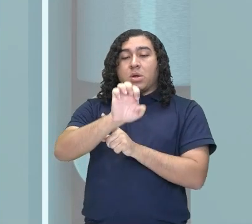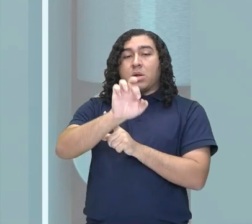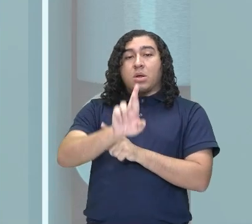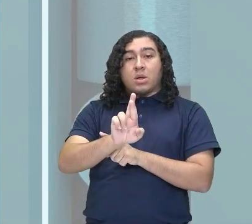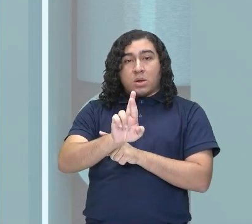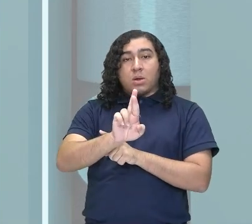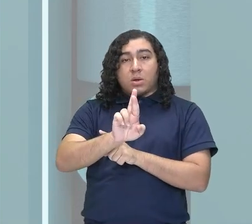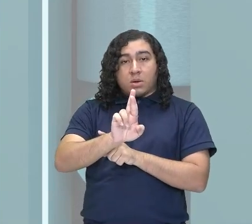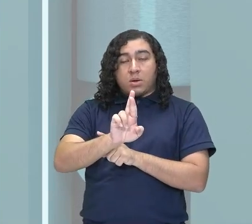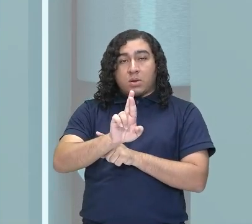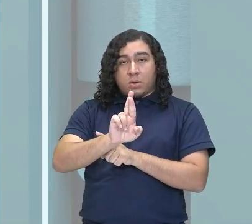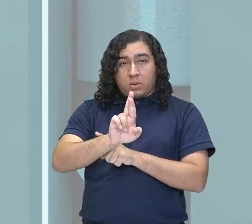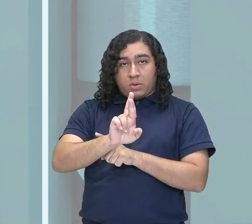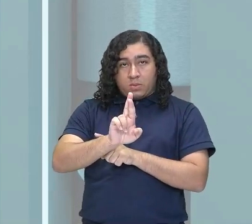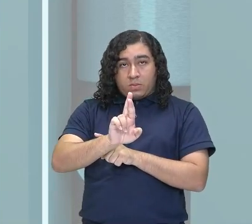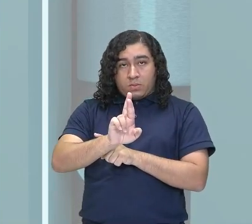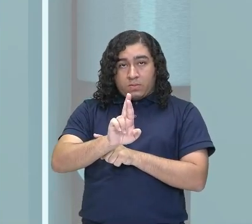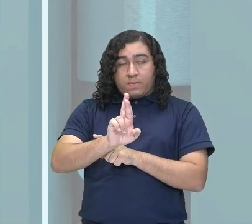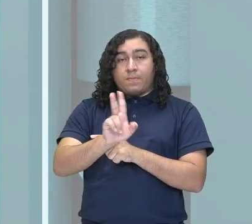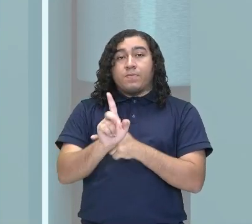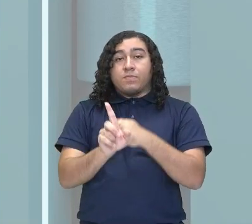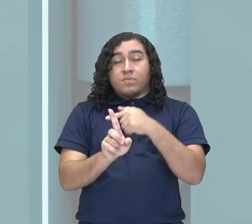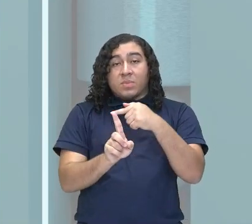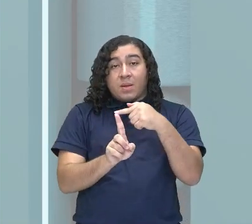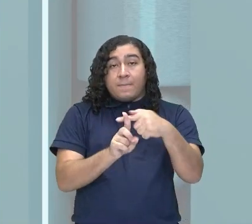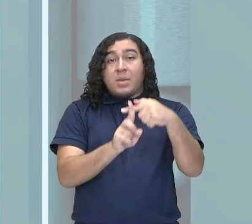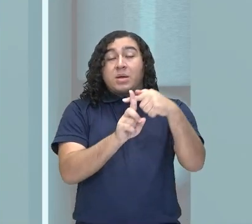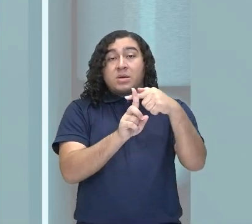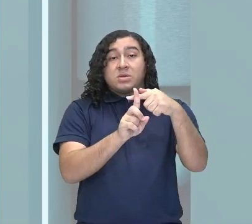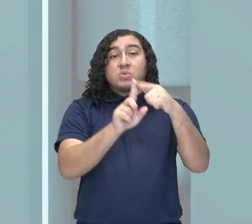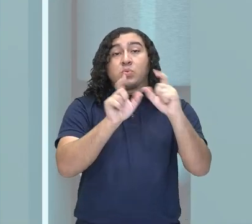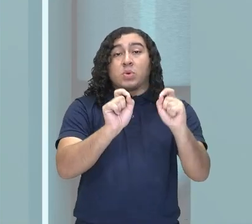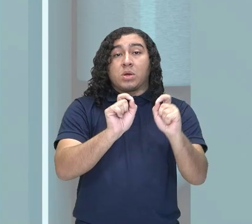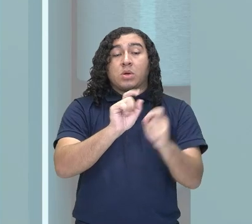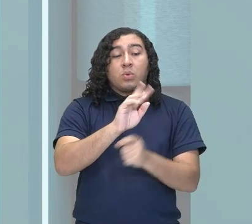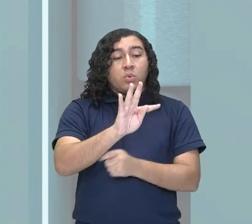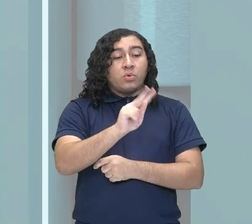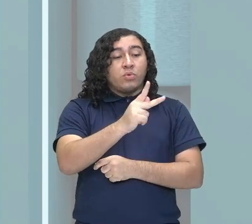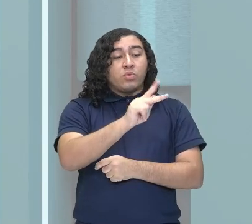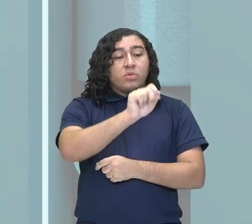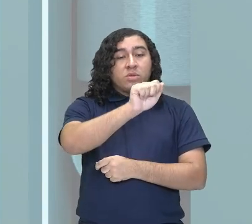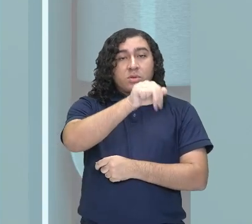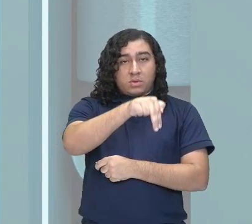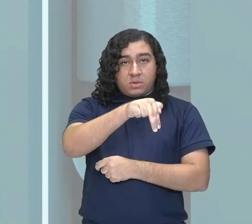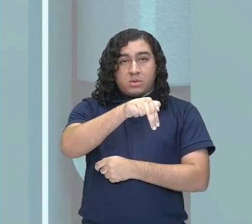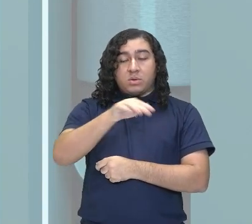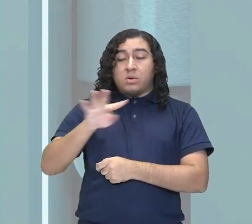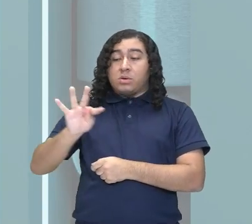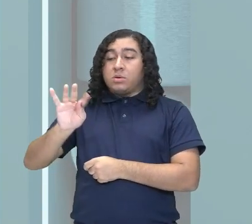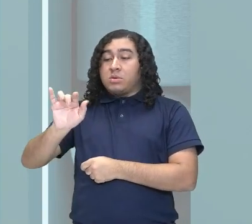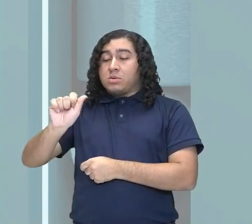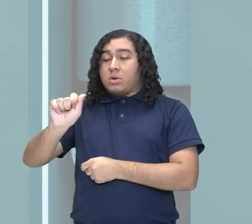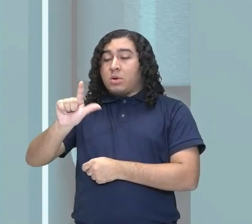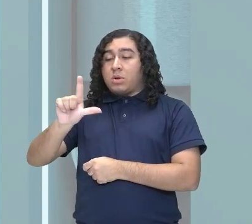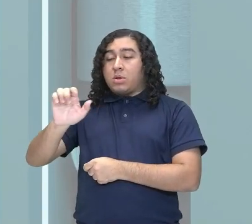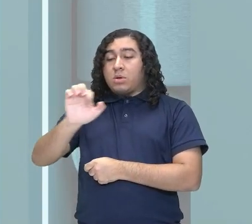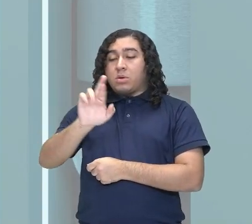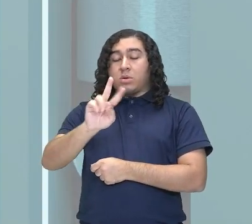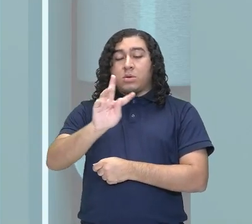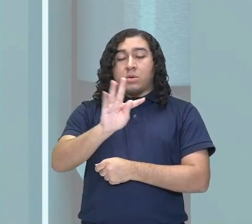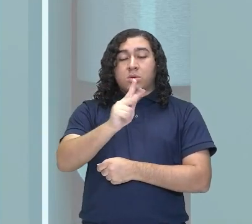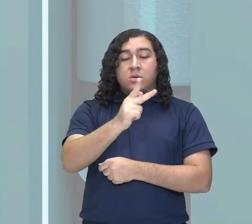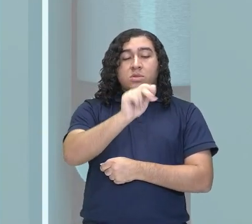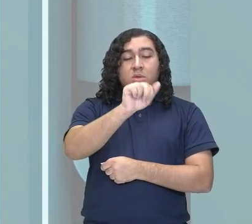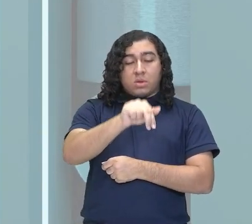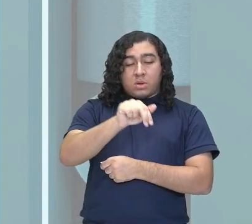nós acrescentamos o ER e depois o than. Taller than,